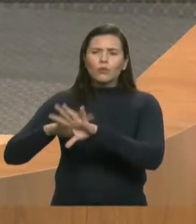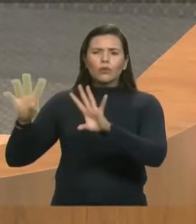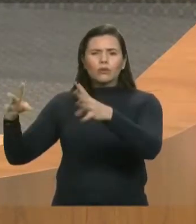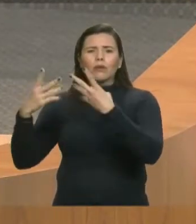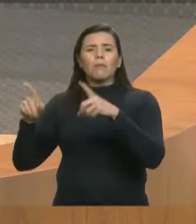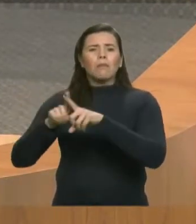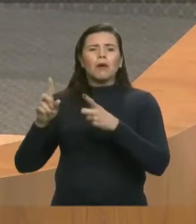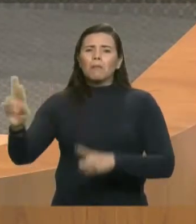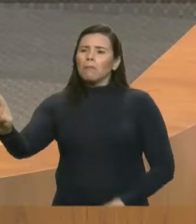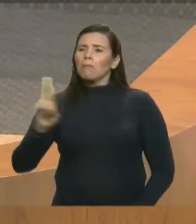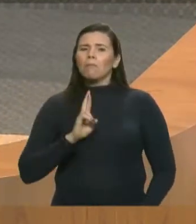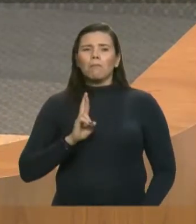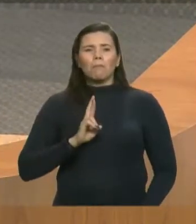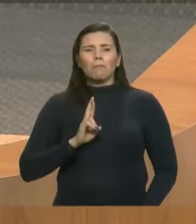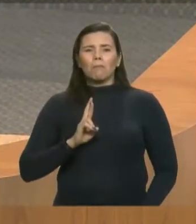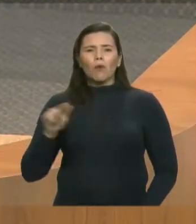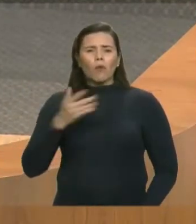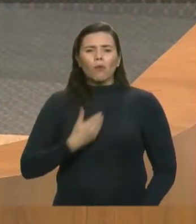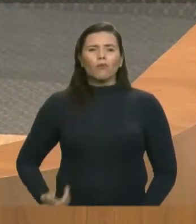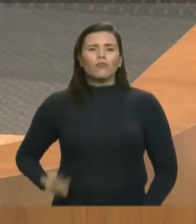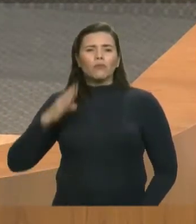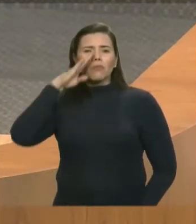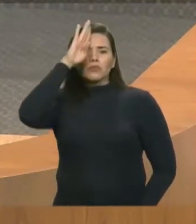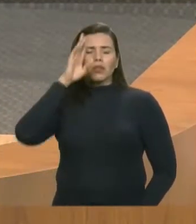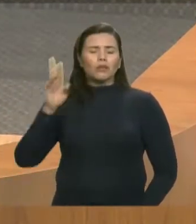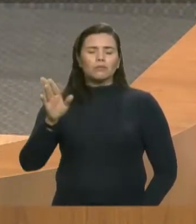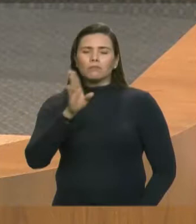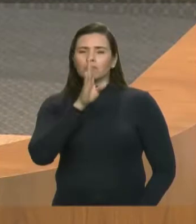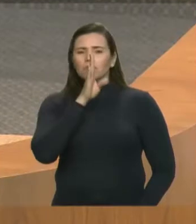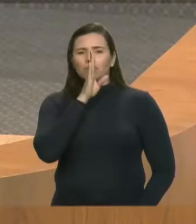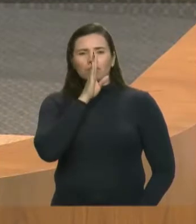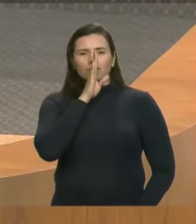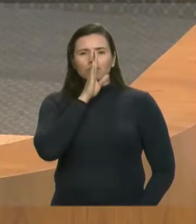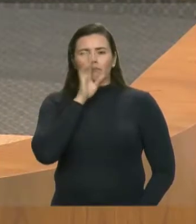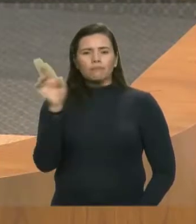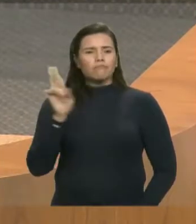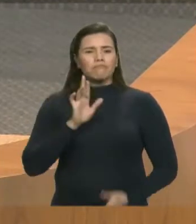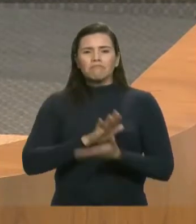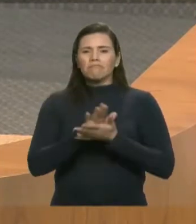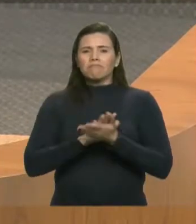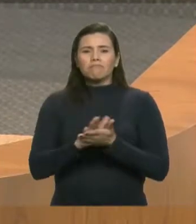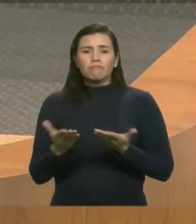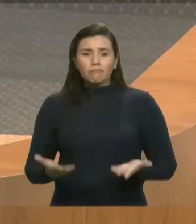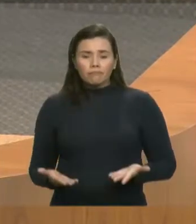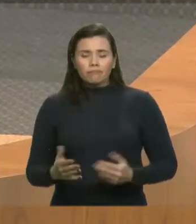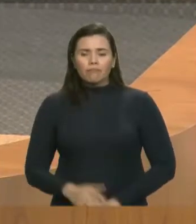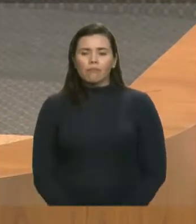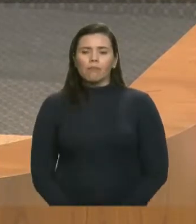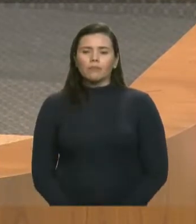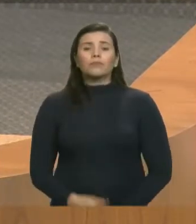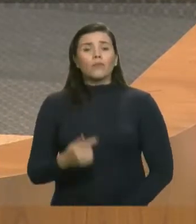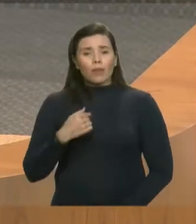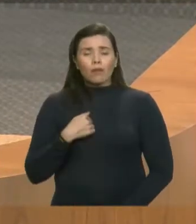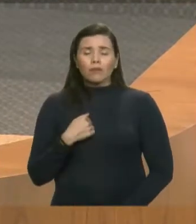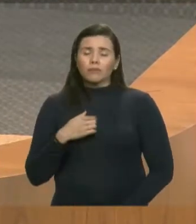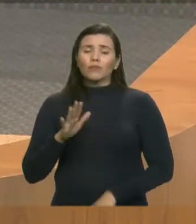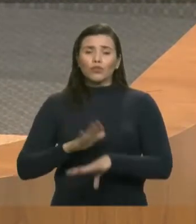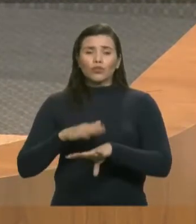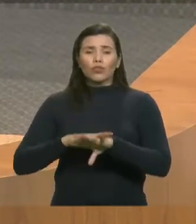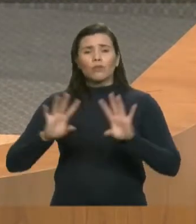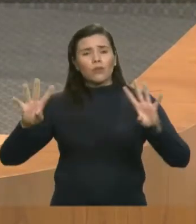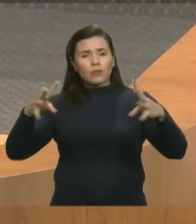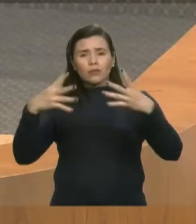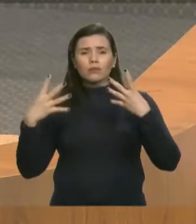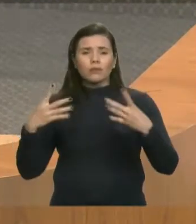houve do governo Bolsonaro. Então, é importante também destacar porque nós identificamos a